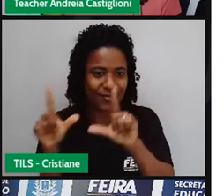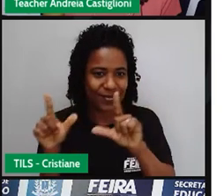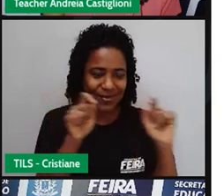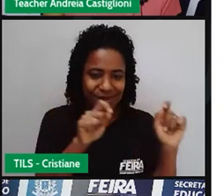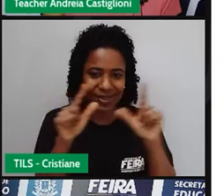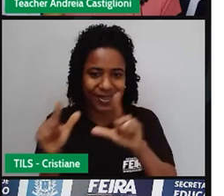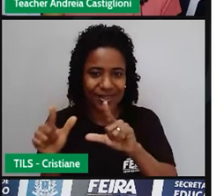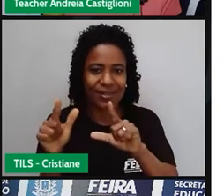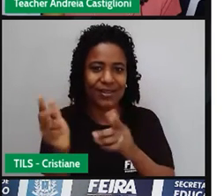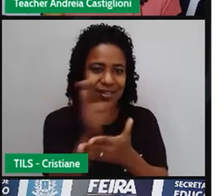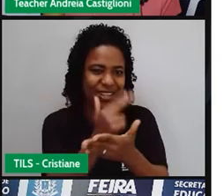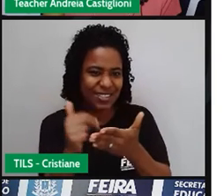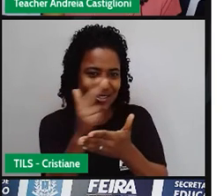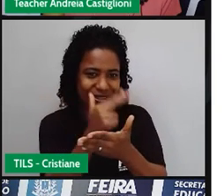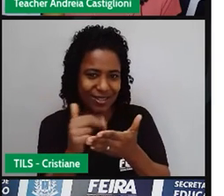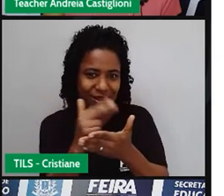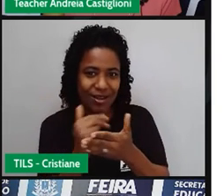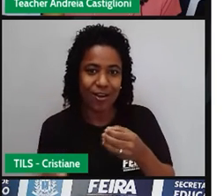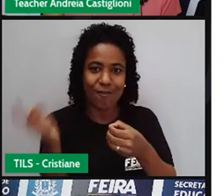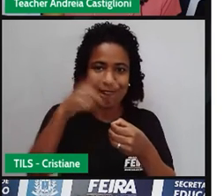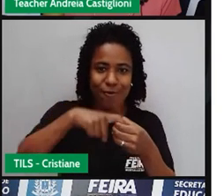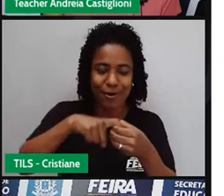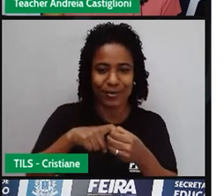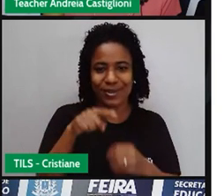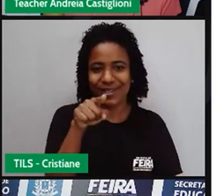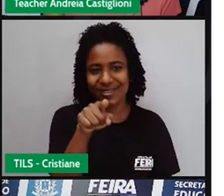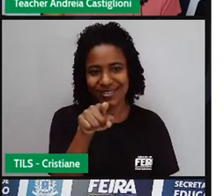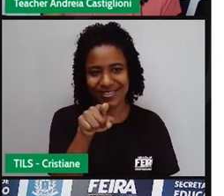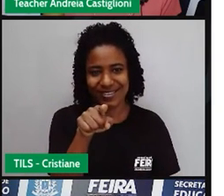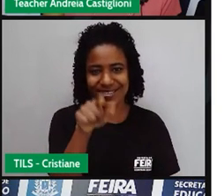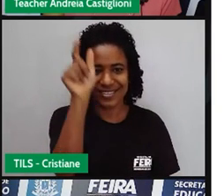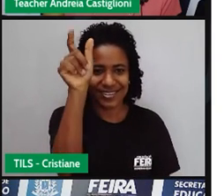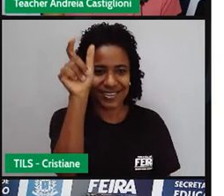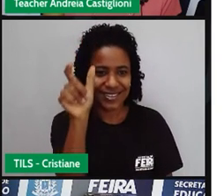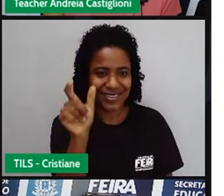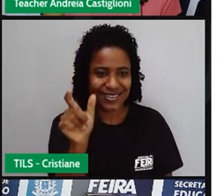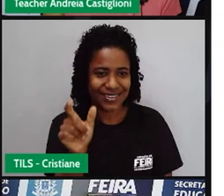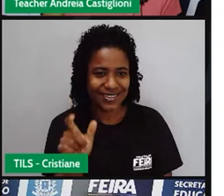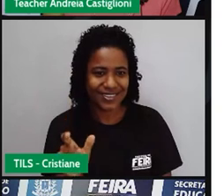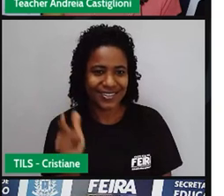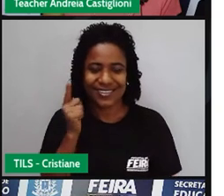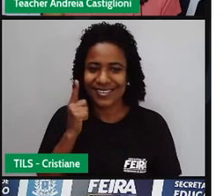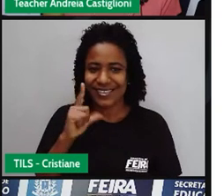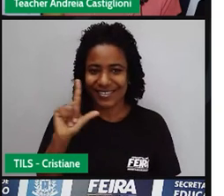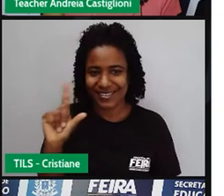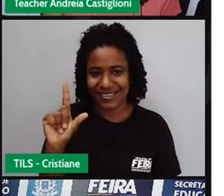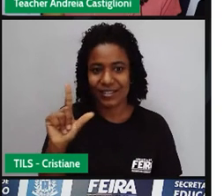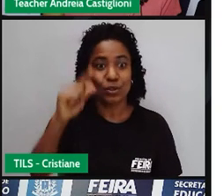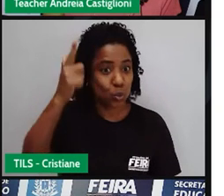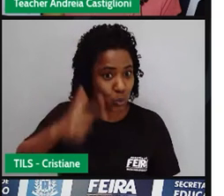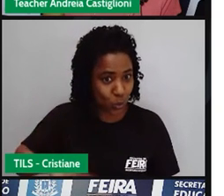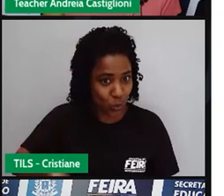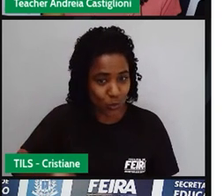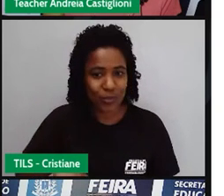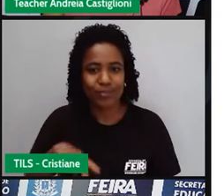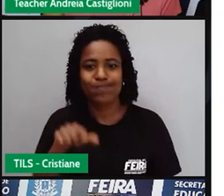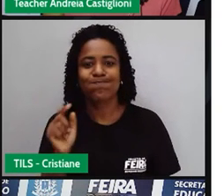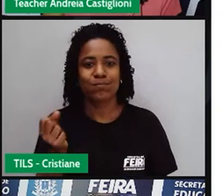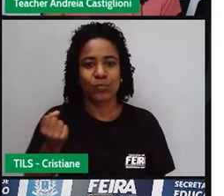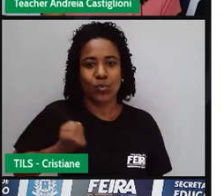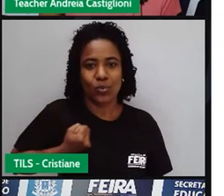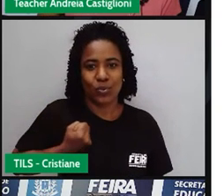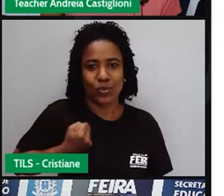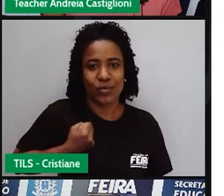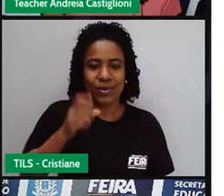irá eu voltar para tela inicial e novamente ele volta clicar nos números